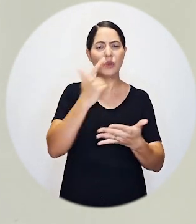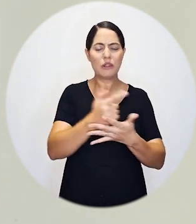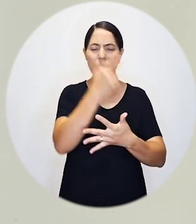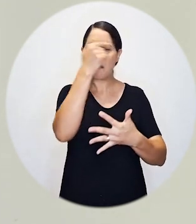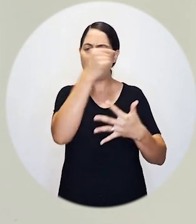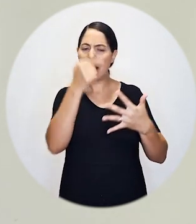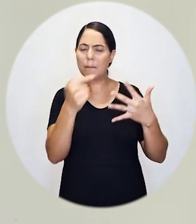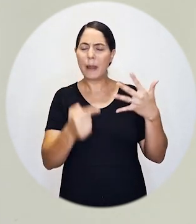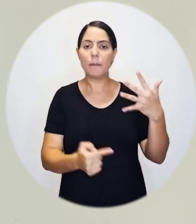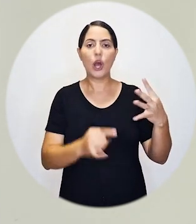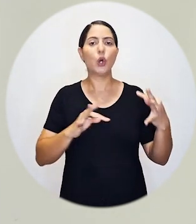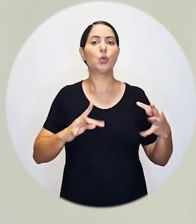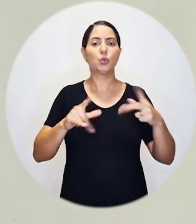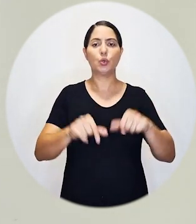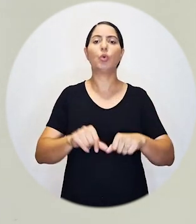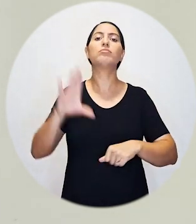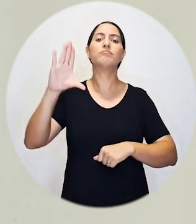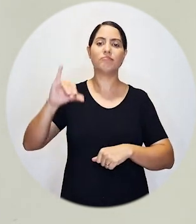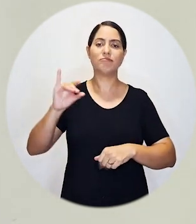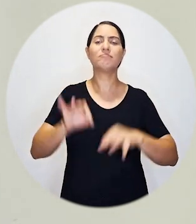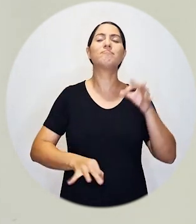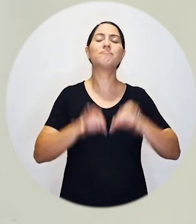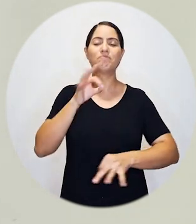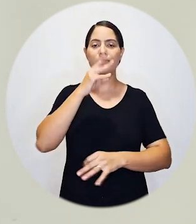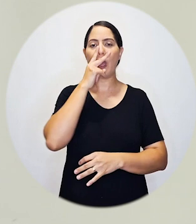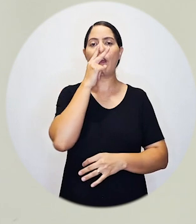obra fortaleçam a ciência jurídica